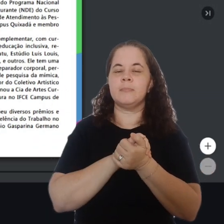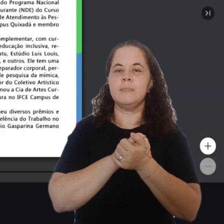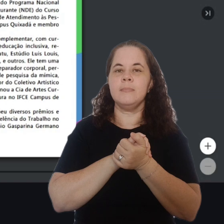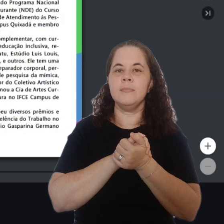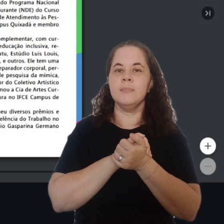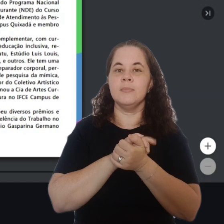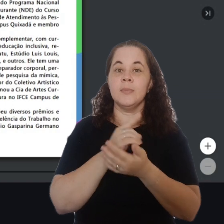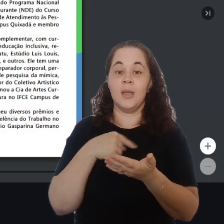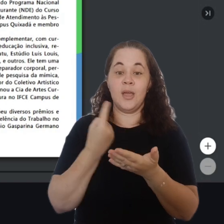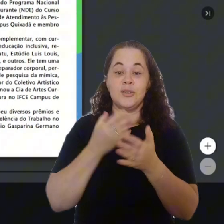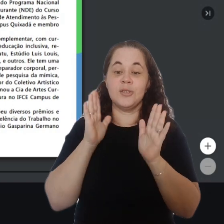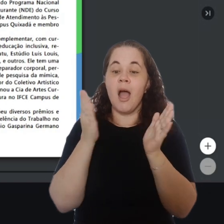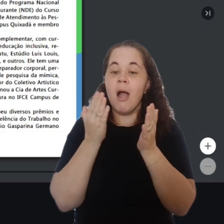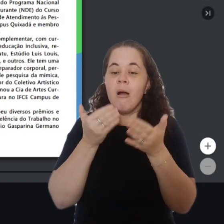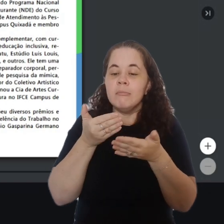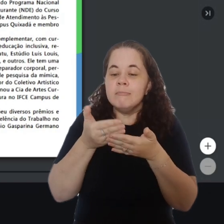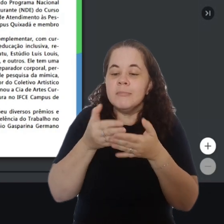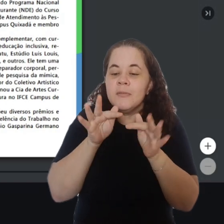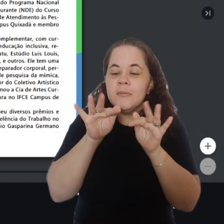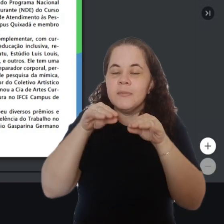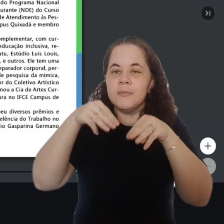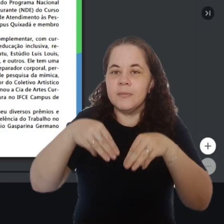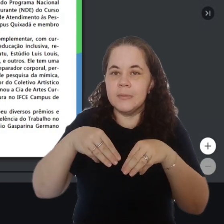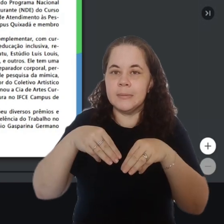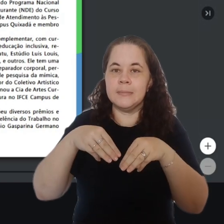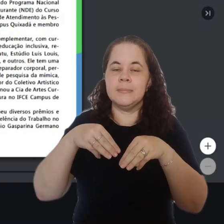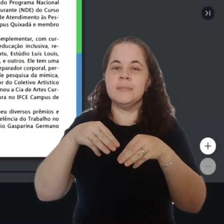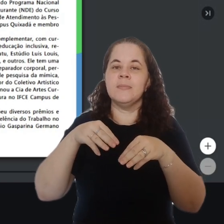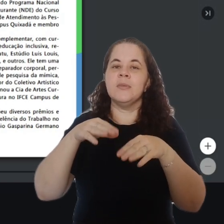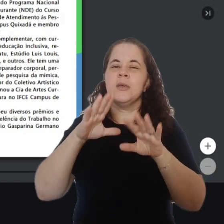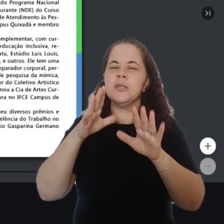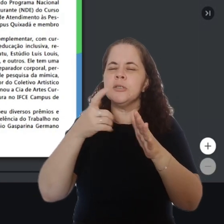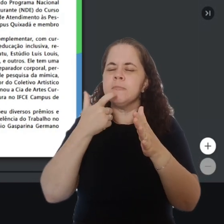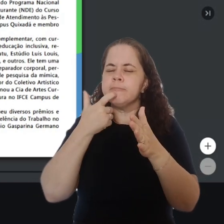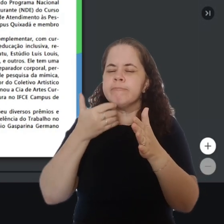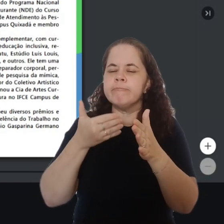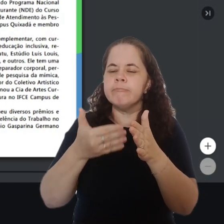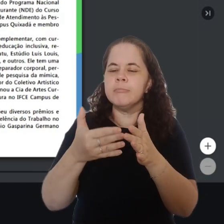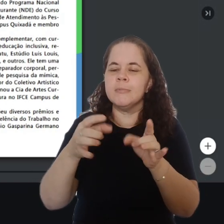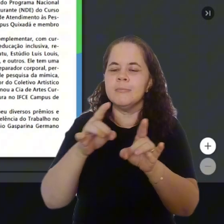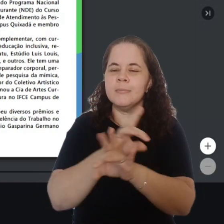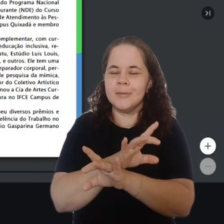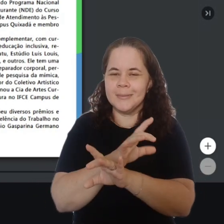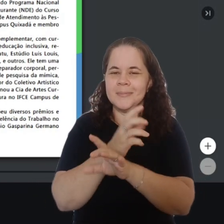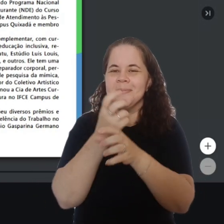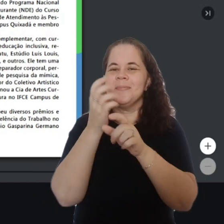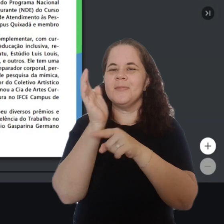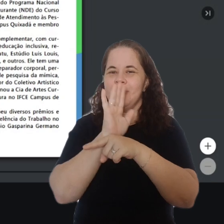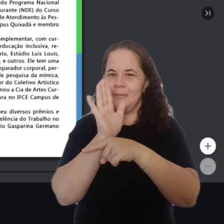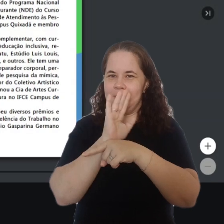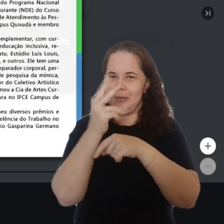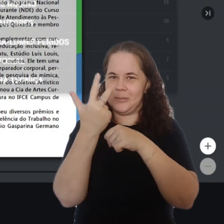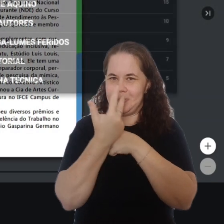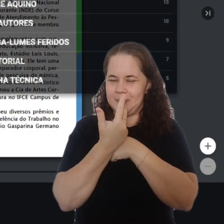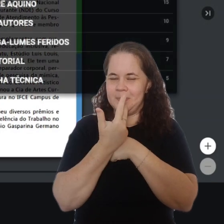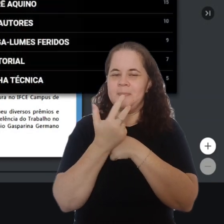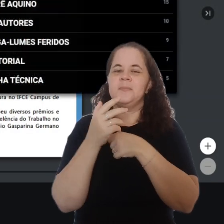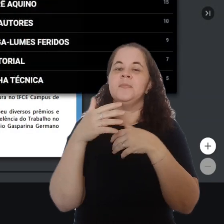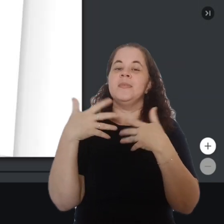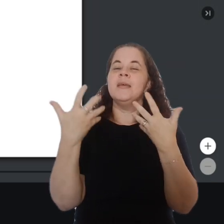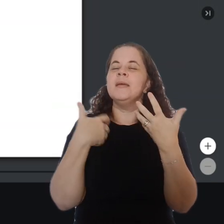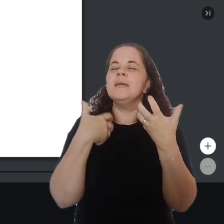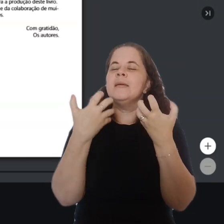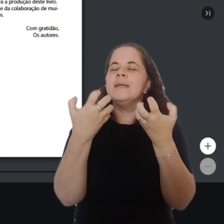gente está aqui chegando no nosso finalzinho, né? Já do nosso momento de live. E eu queria